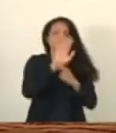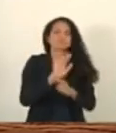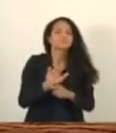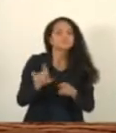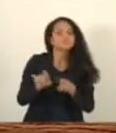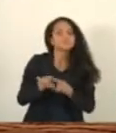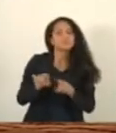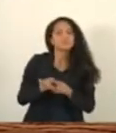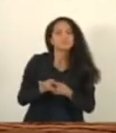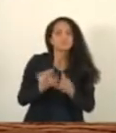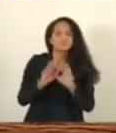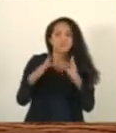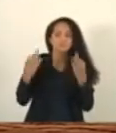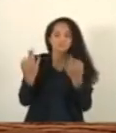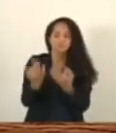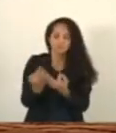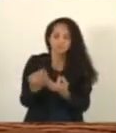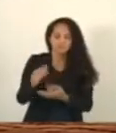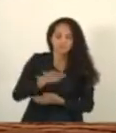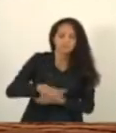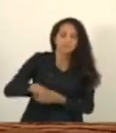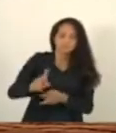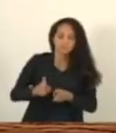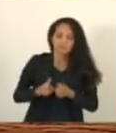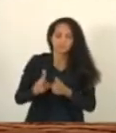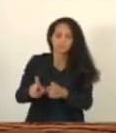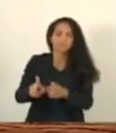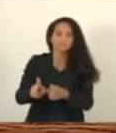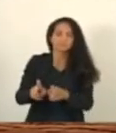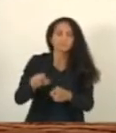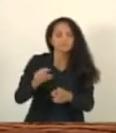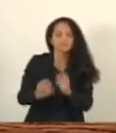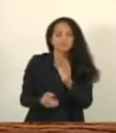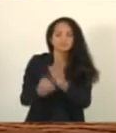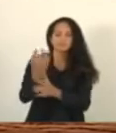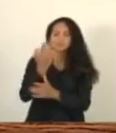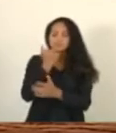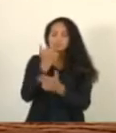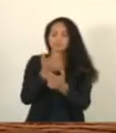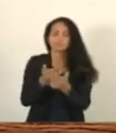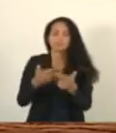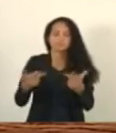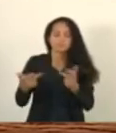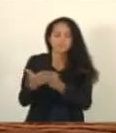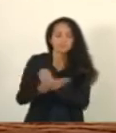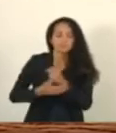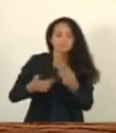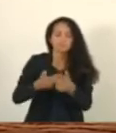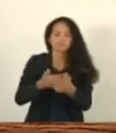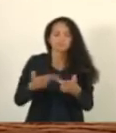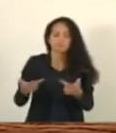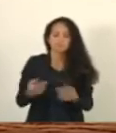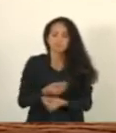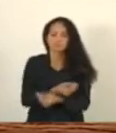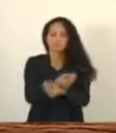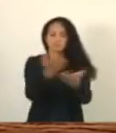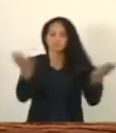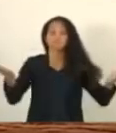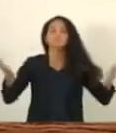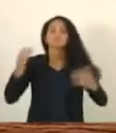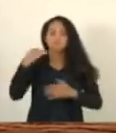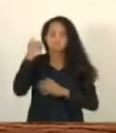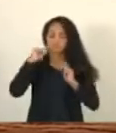de milhares de famílias na região. Ali se produz alimentos básicos para o ser humano. Ansiamos